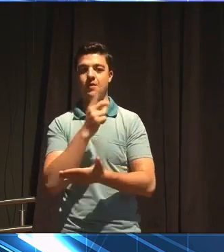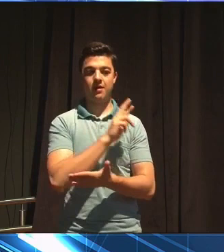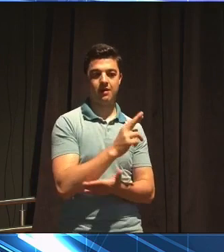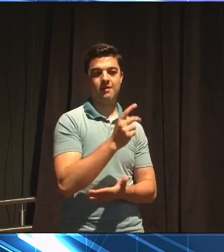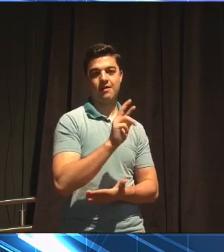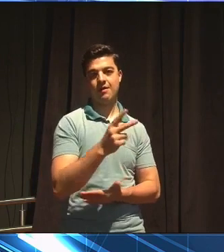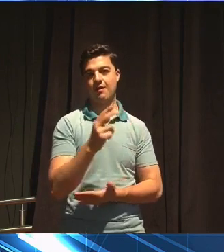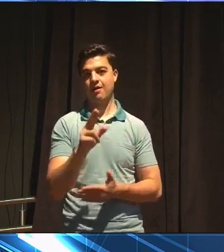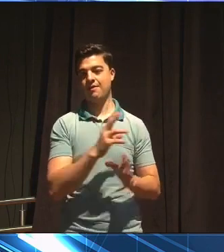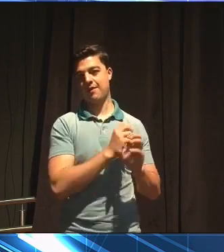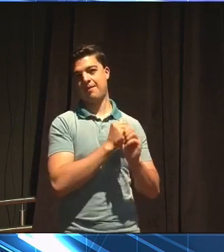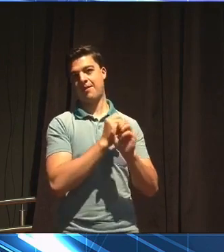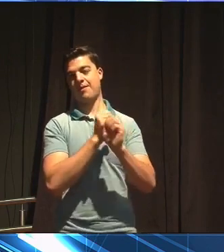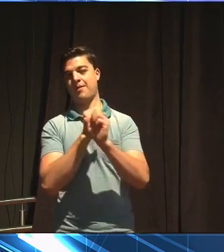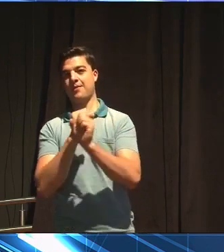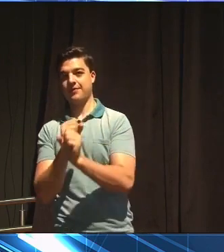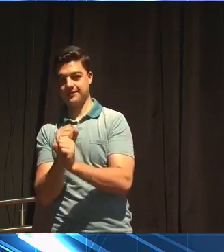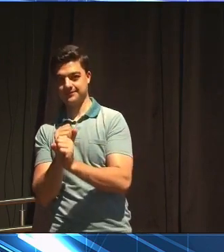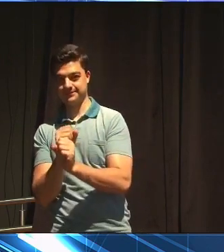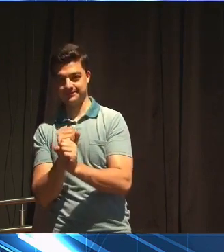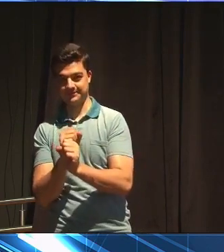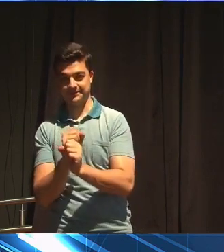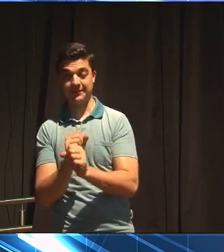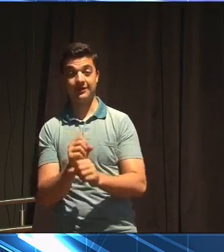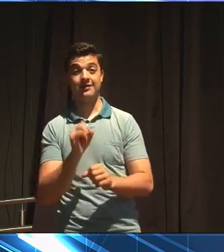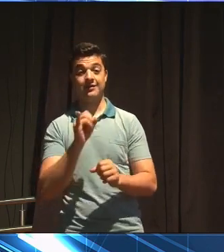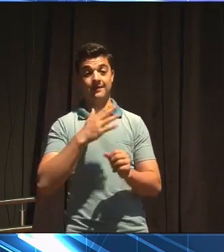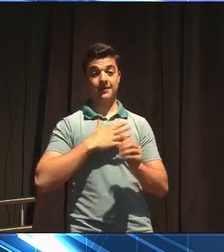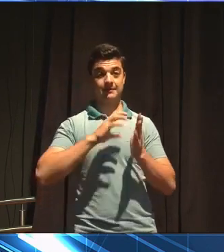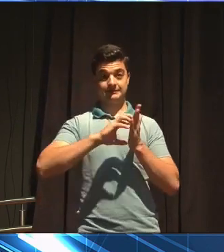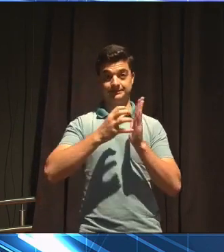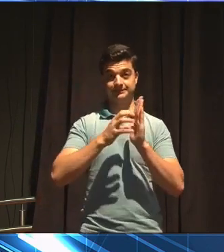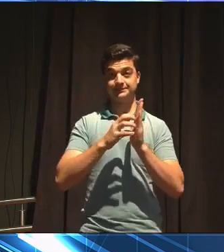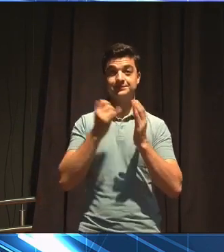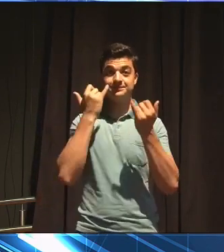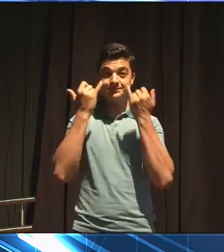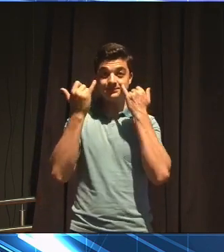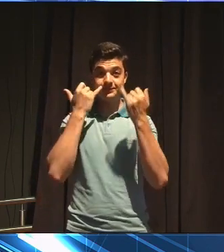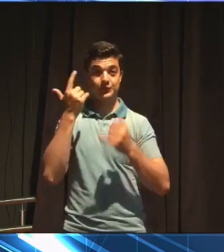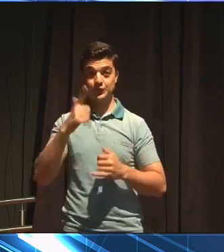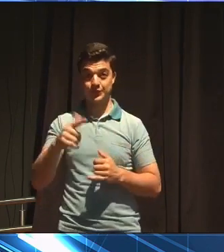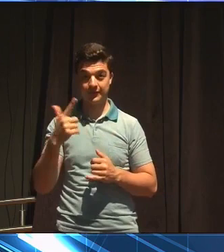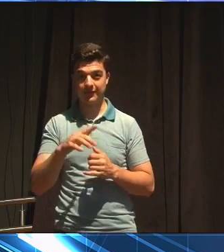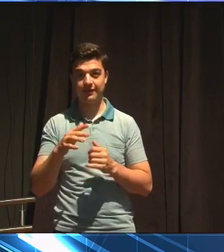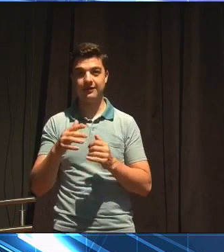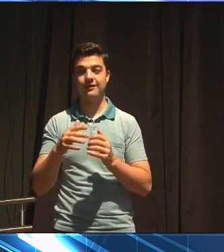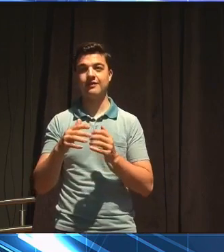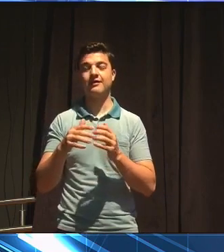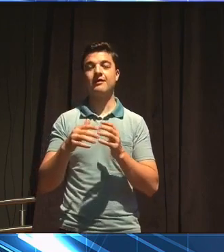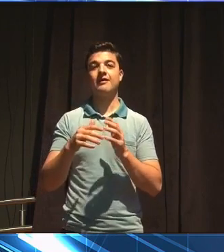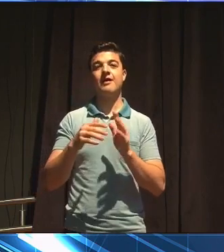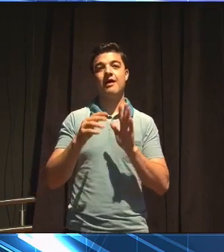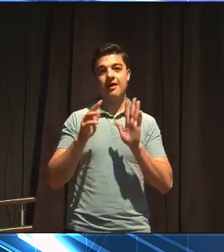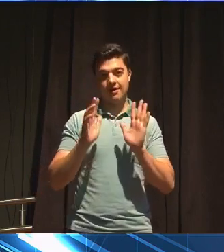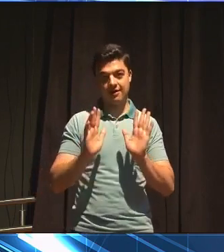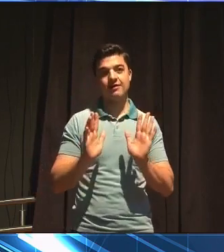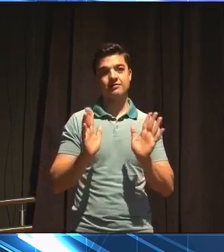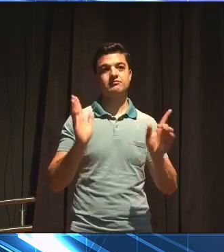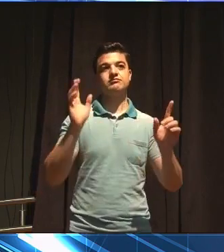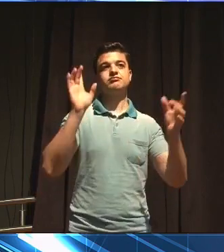eu não tiver essa informação na minha base de dados, porque eu sei que ela é consultada, esse mesma pessoa é consultada várias vezes, aí sim eu vou na